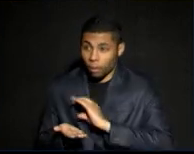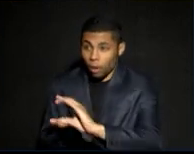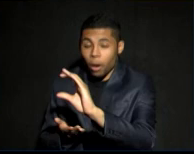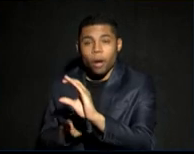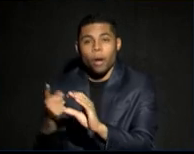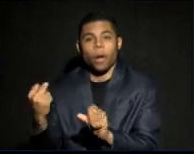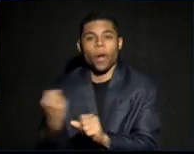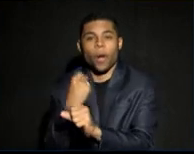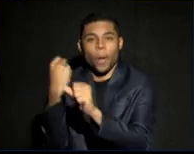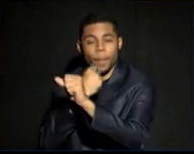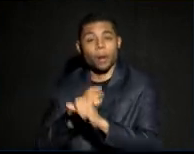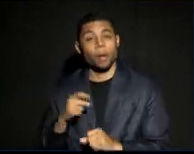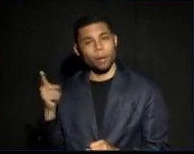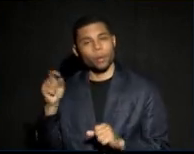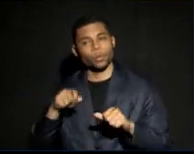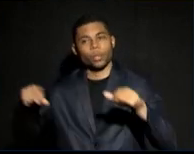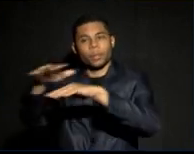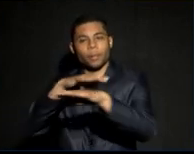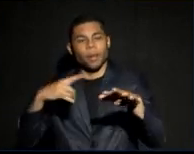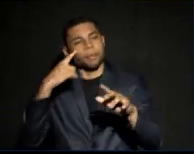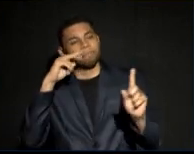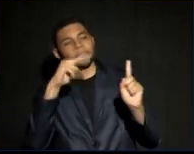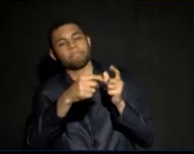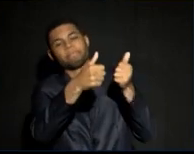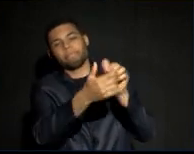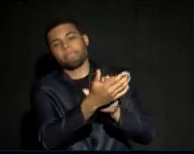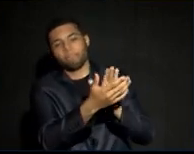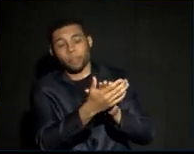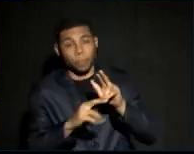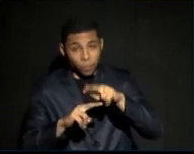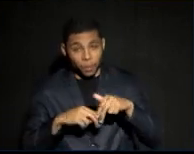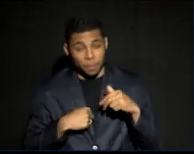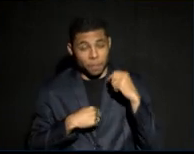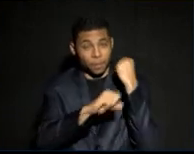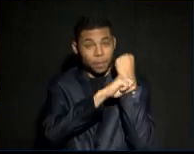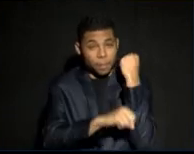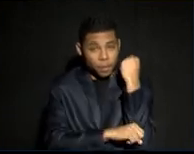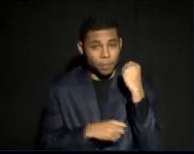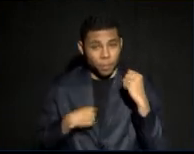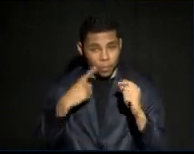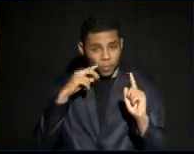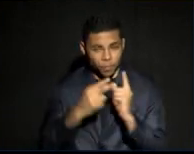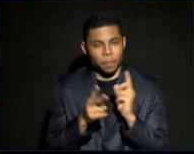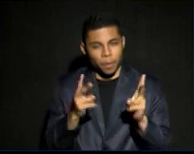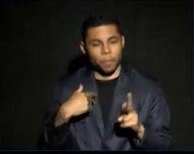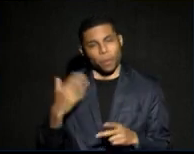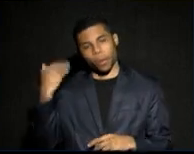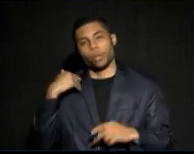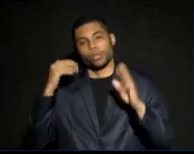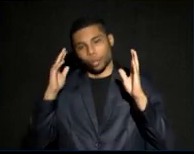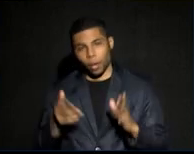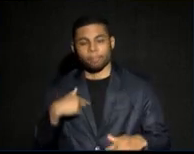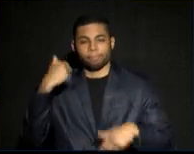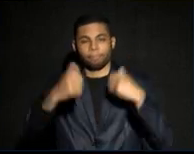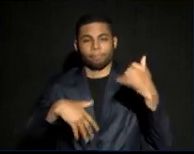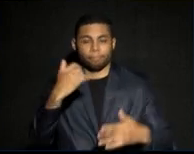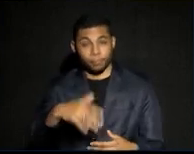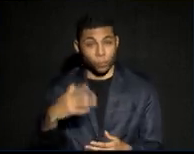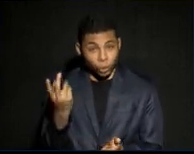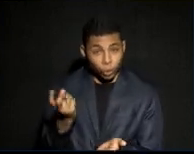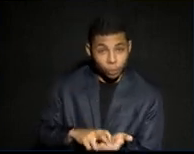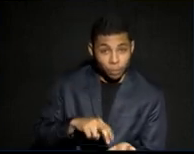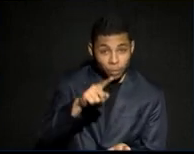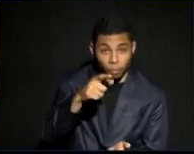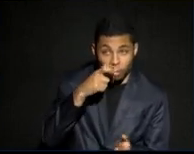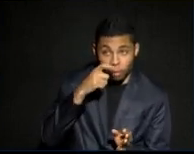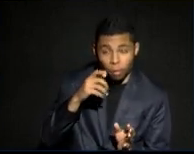obras a sociedade olha isso com bons olhos né então a minha decisão Em relação a Sabesp é algo que eu já falei que quem veio de